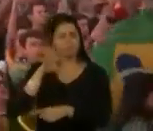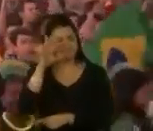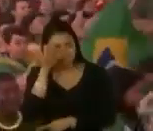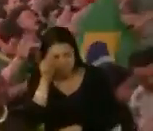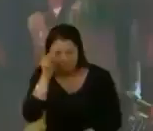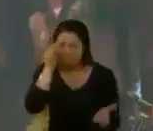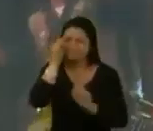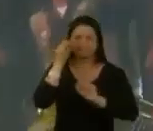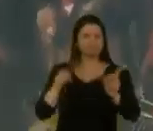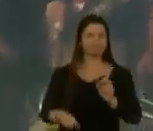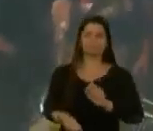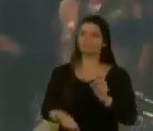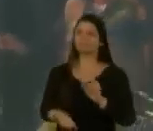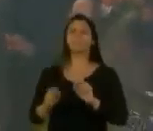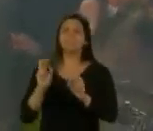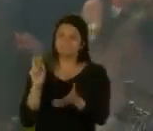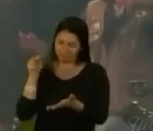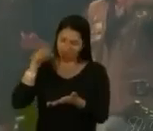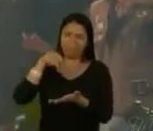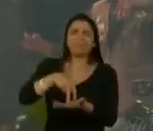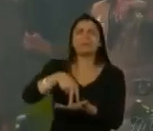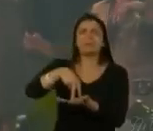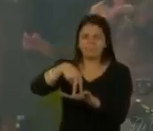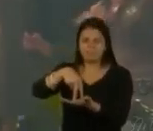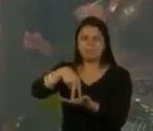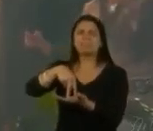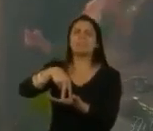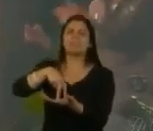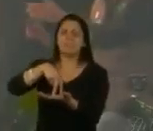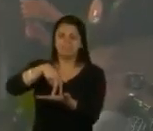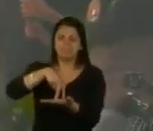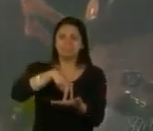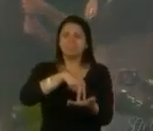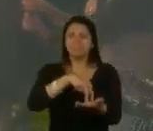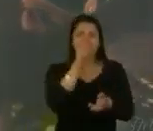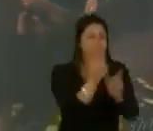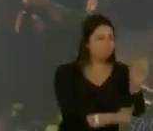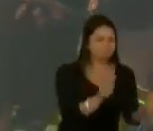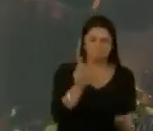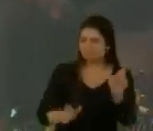dorme. Levanta,